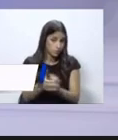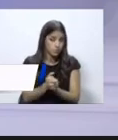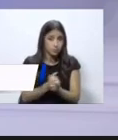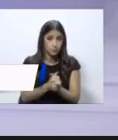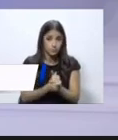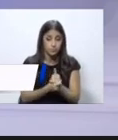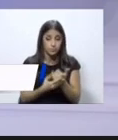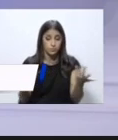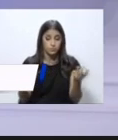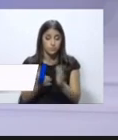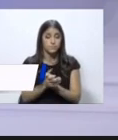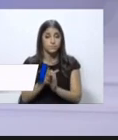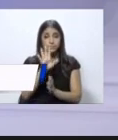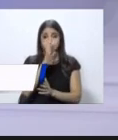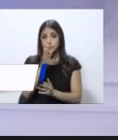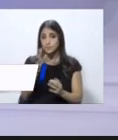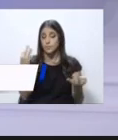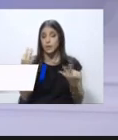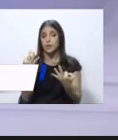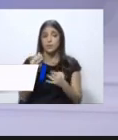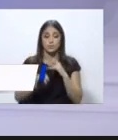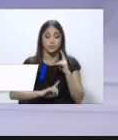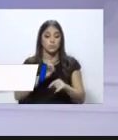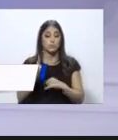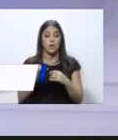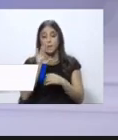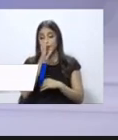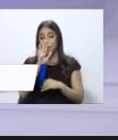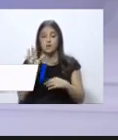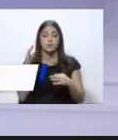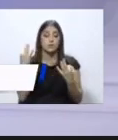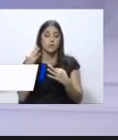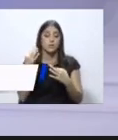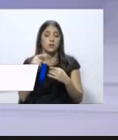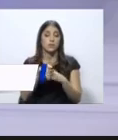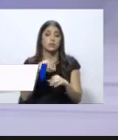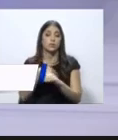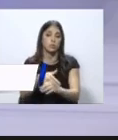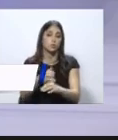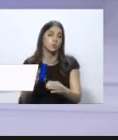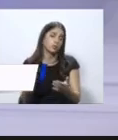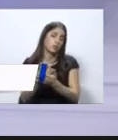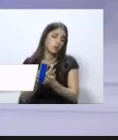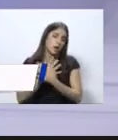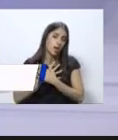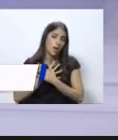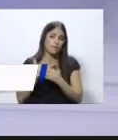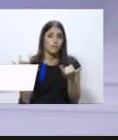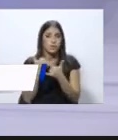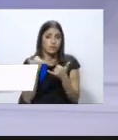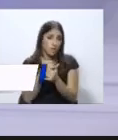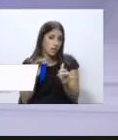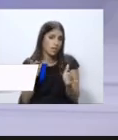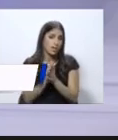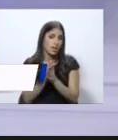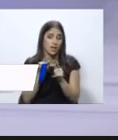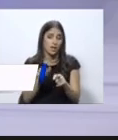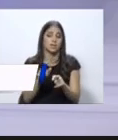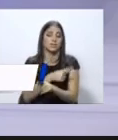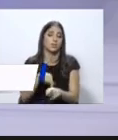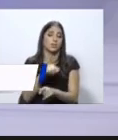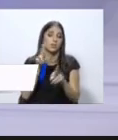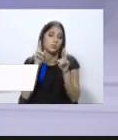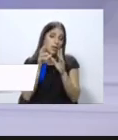parece que são jogadores que durante os próximos anos nos vão dar felicidade, pelo menos é isso que nós todos